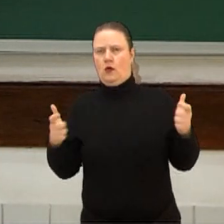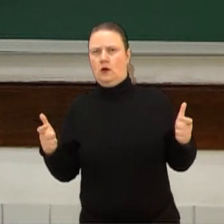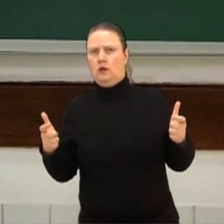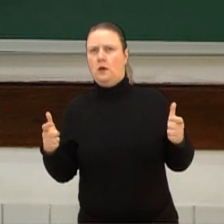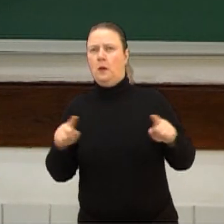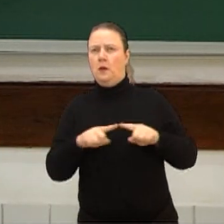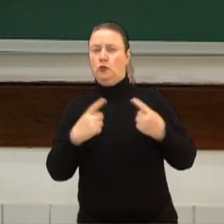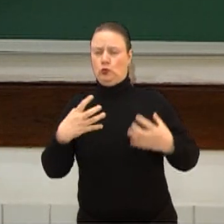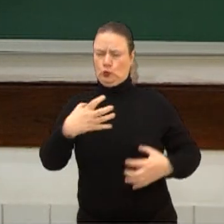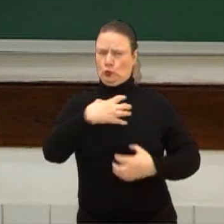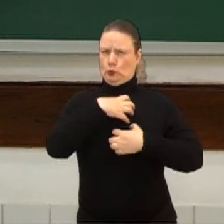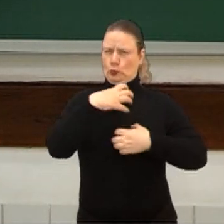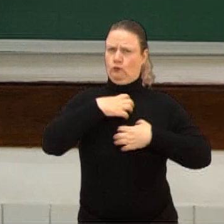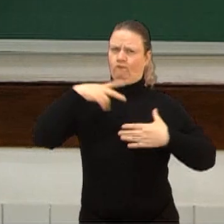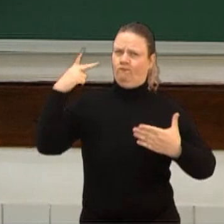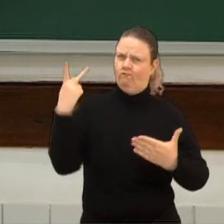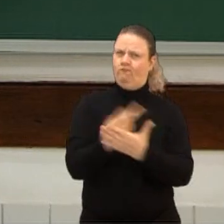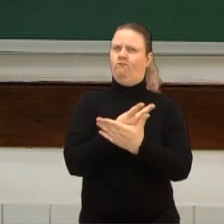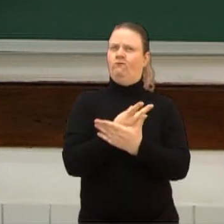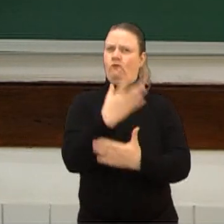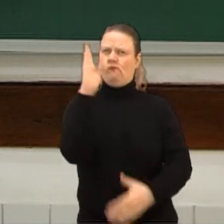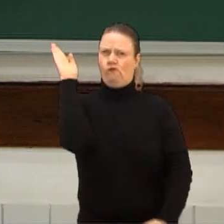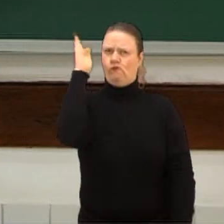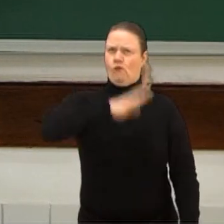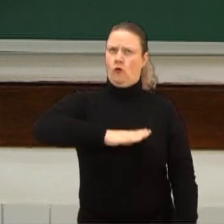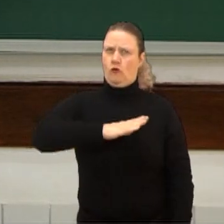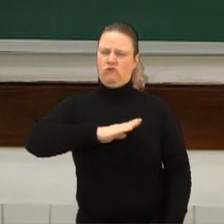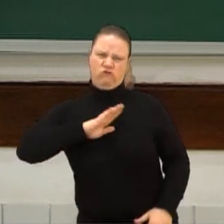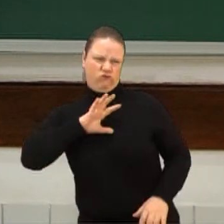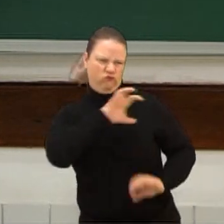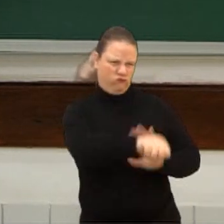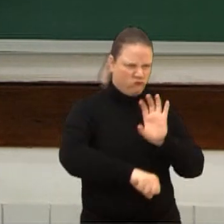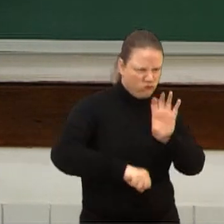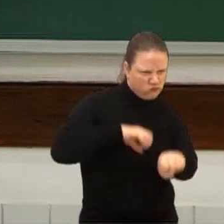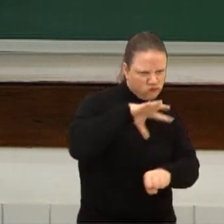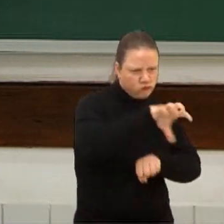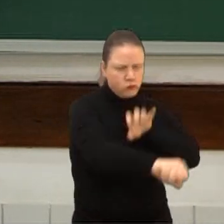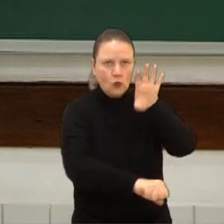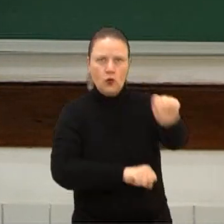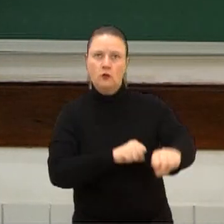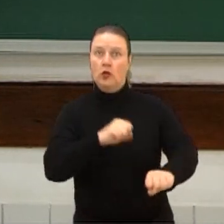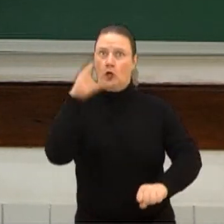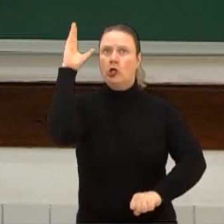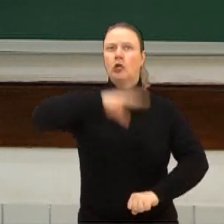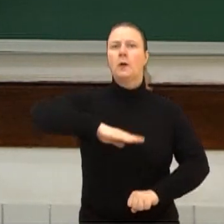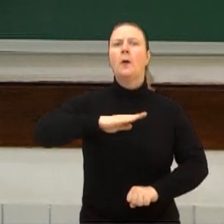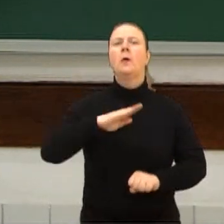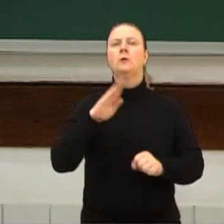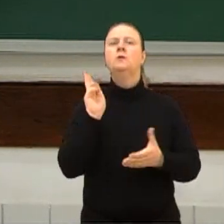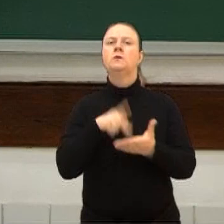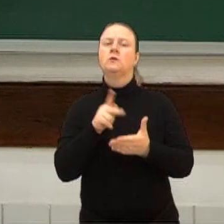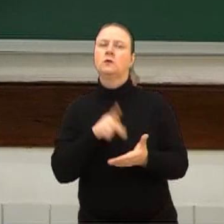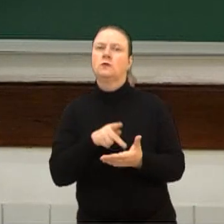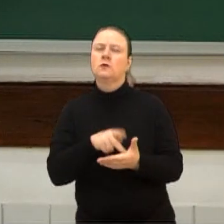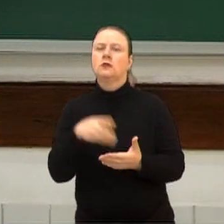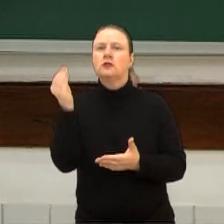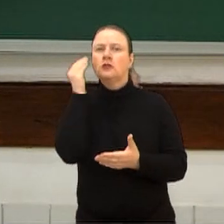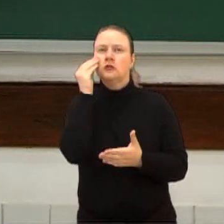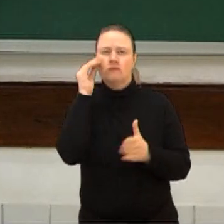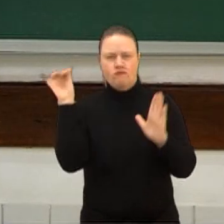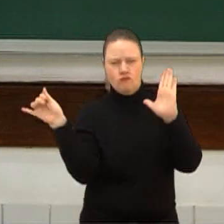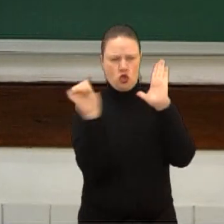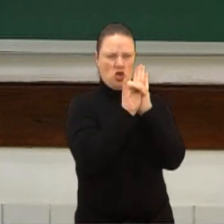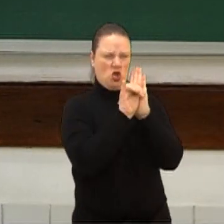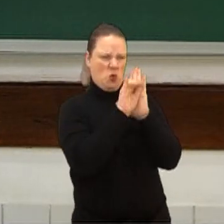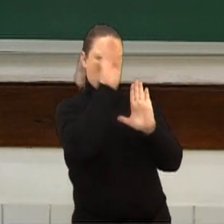perversa, principalmente na América Central. Os ataques foram agressivos, perversos mesmo, tentando tirar toda a identidade